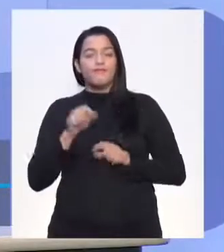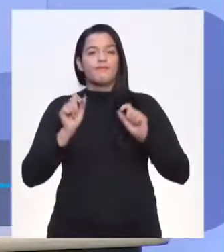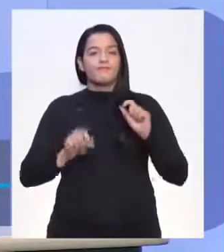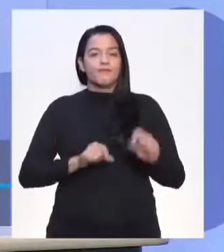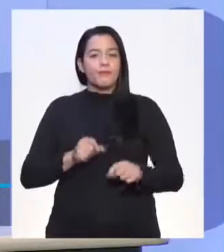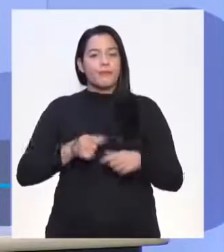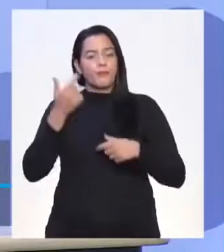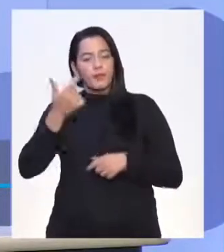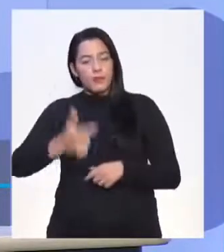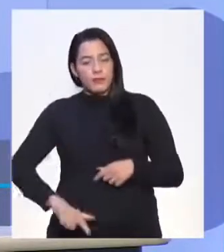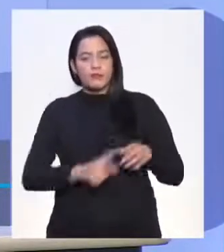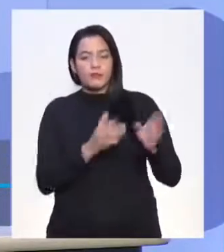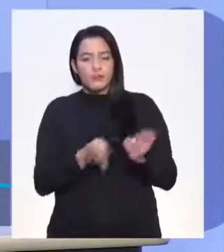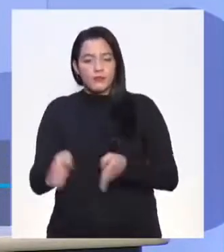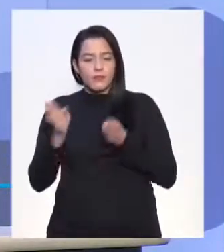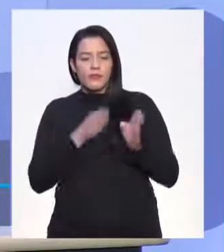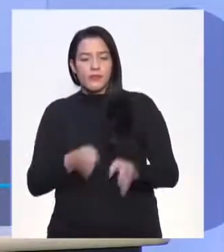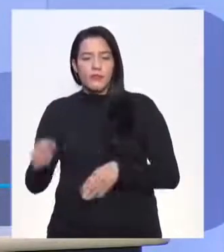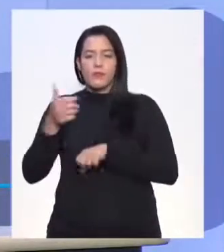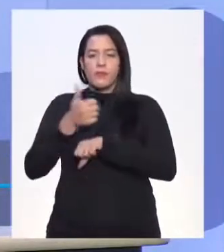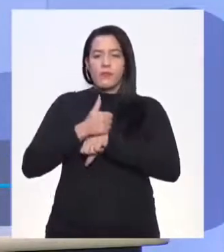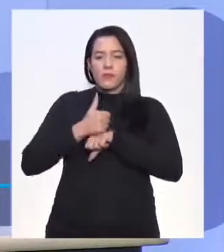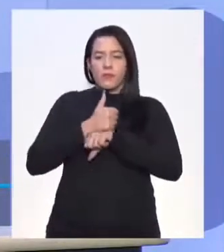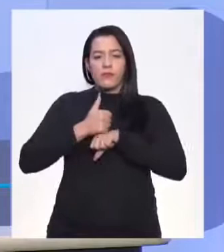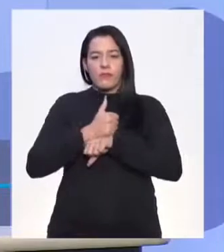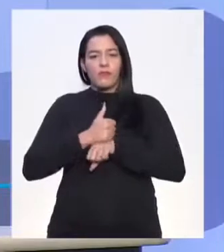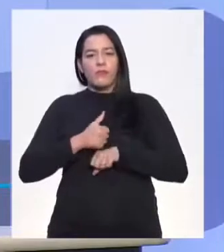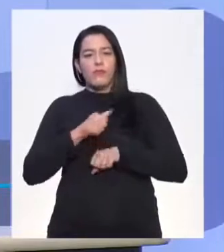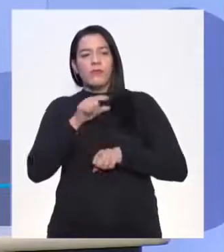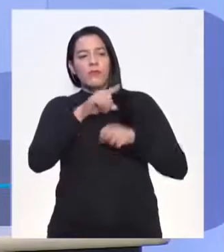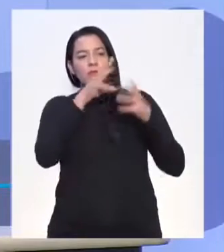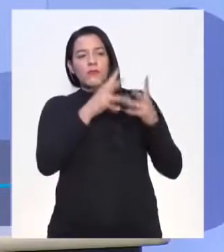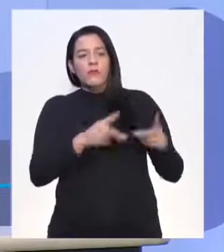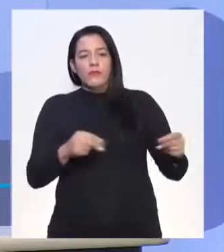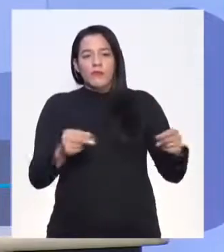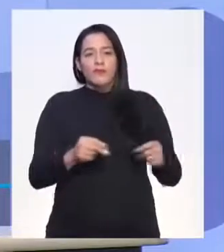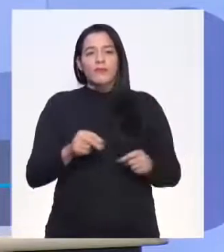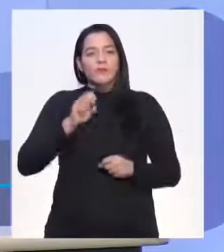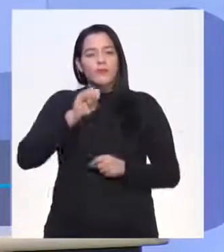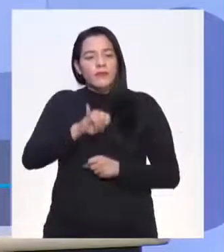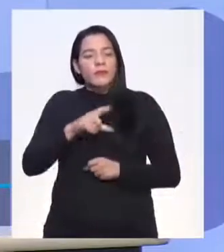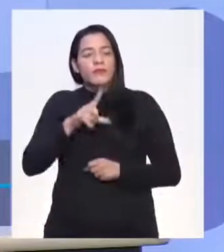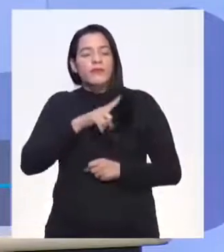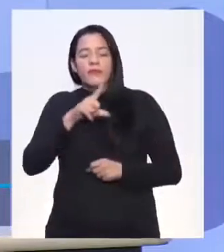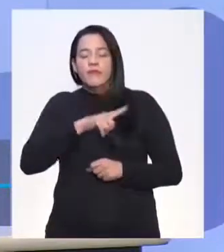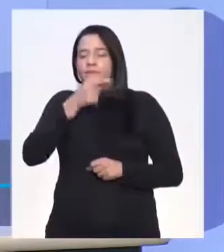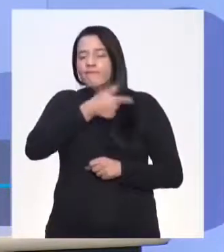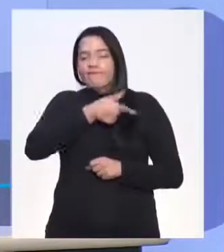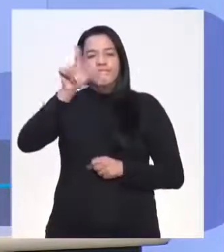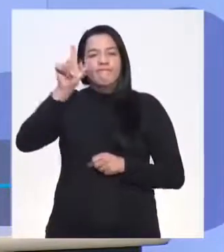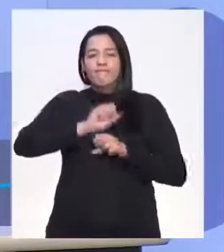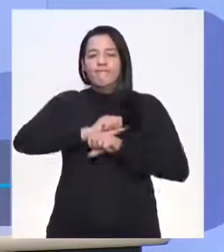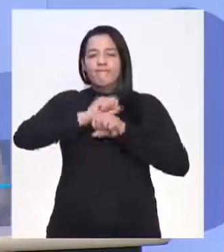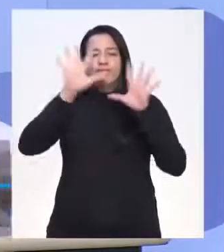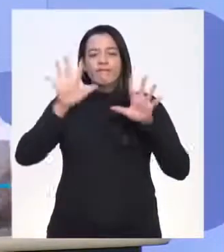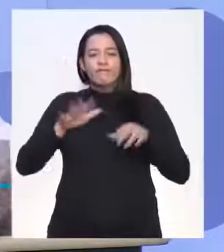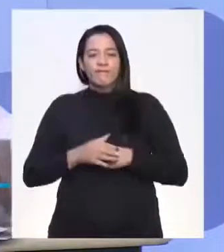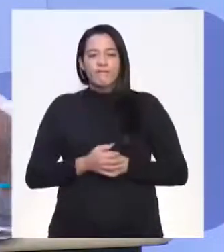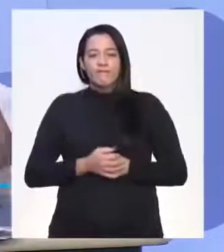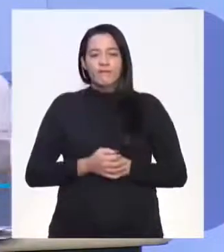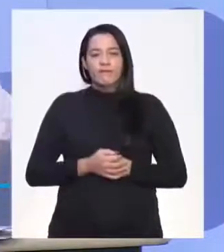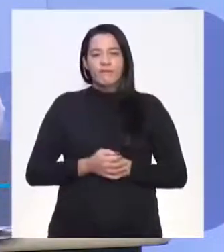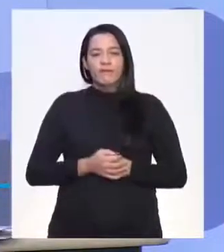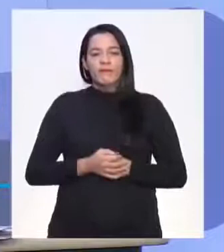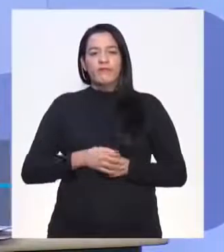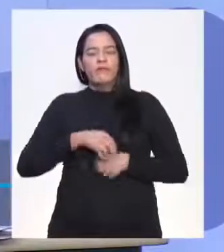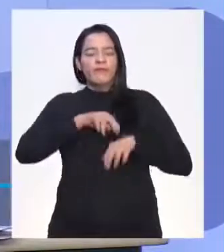mais rotineira for uma profissão, maior a chance dela desaparecer, mesmo que demande algum brilho cognitivo. Então, ele